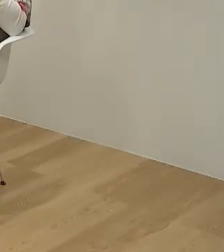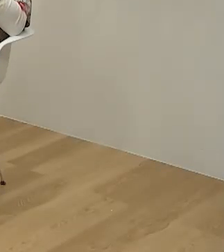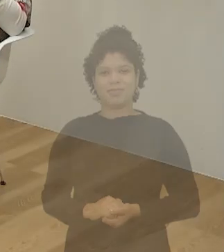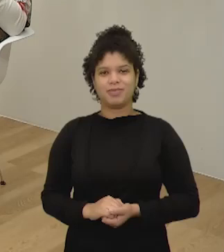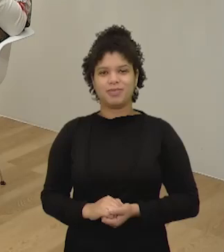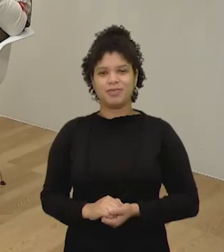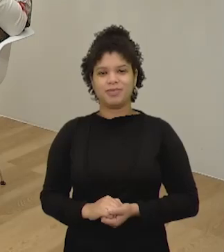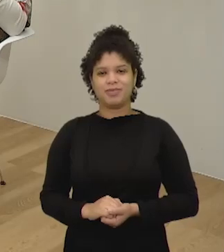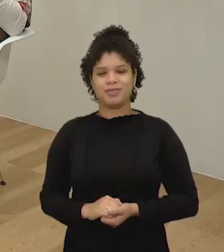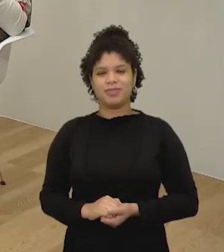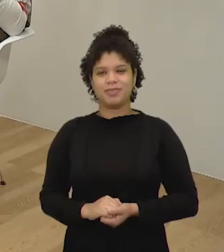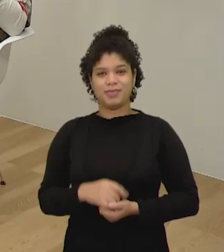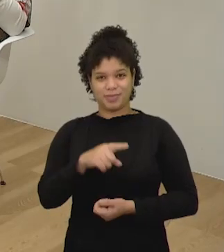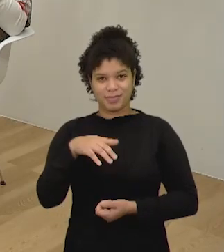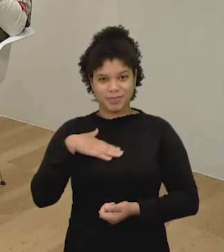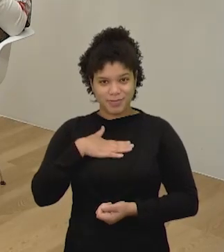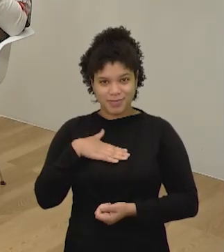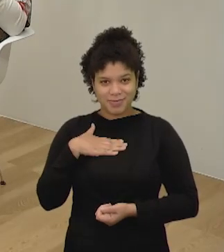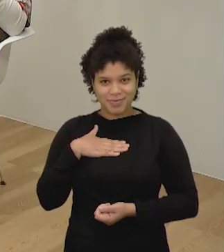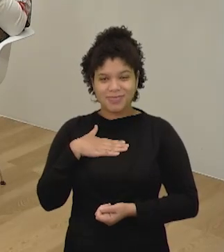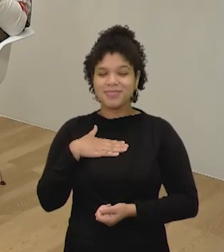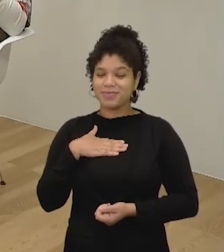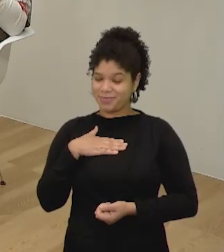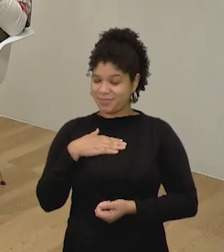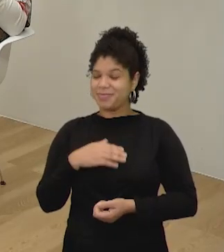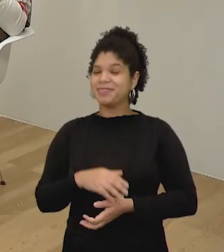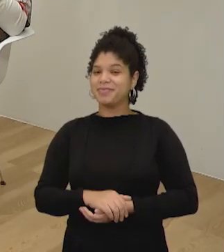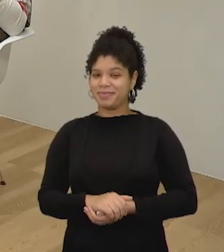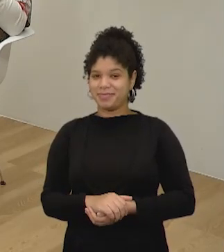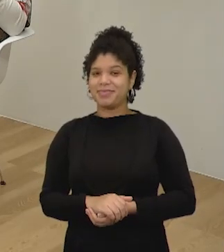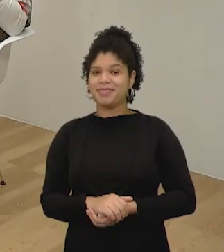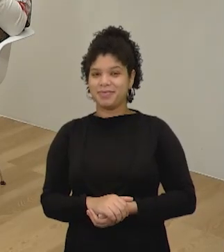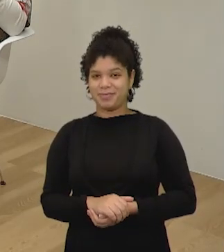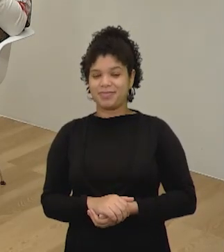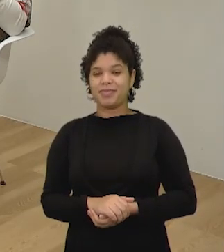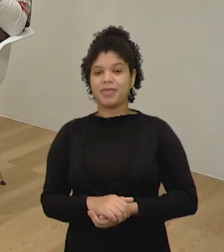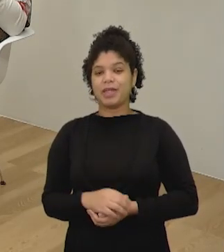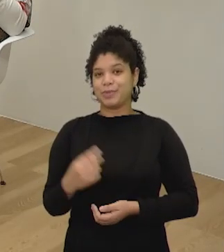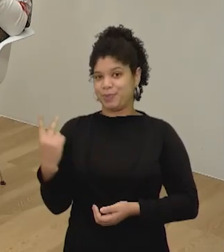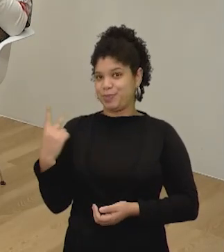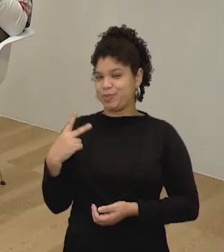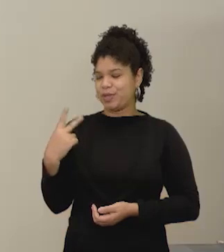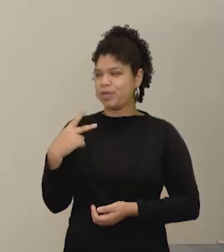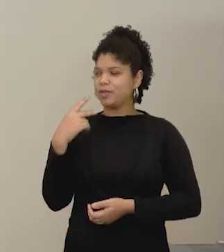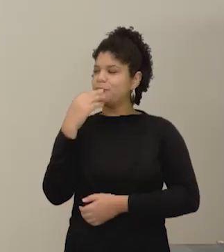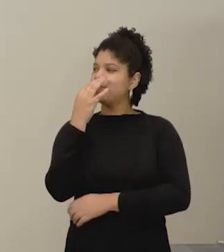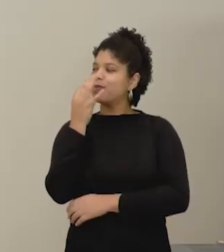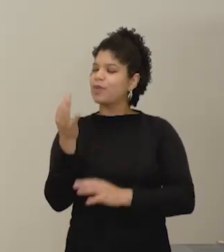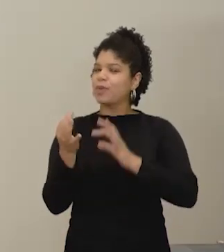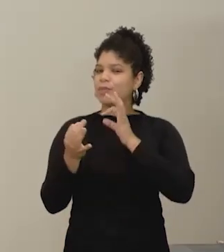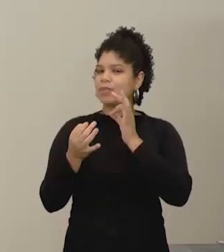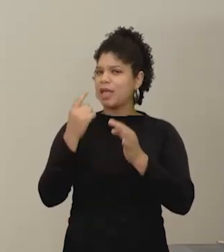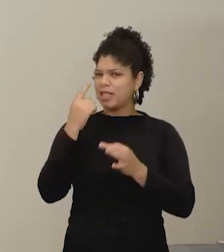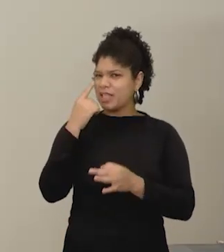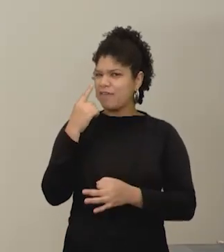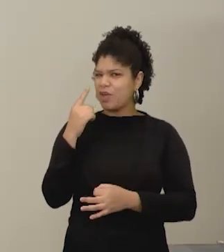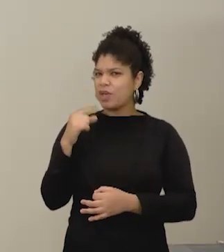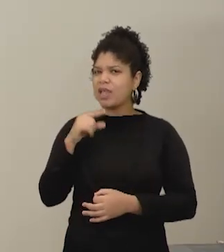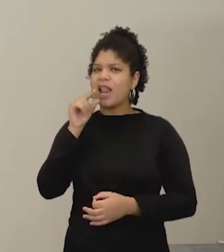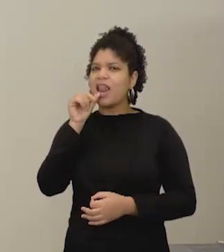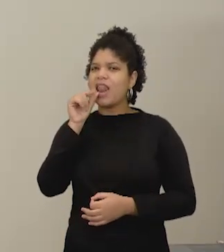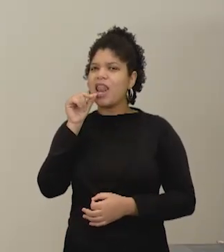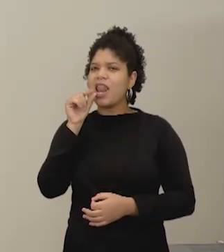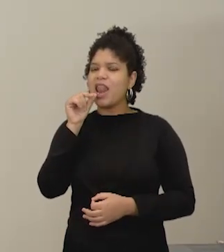turma, para a gente Muito dar um fechamento no nosso desenho, eu e o professor Anderson, a gente estava comentando sobre o lápis branco, né? Quando a gente é